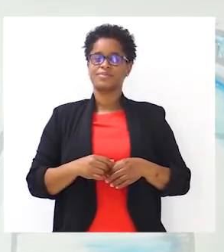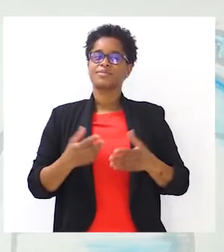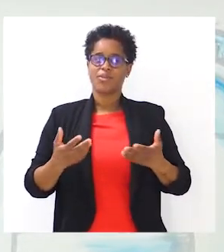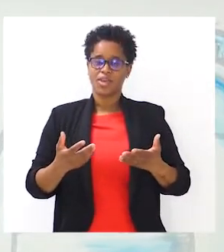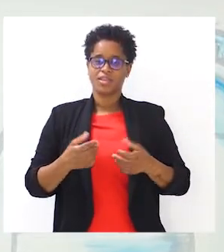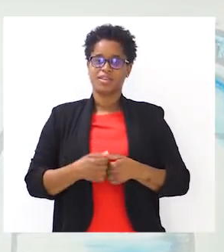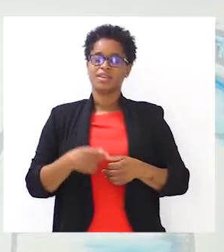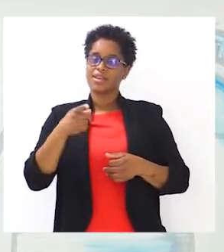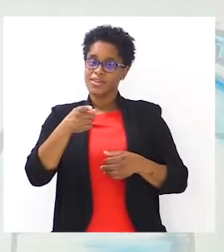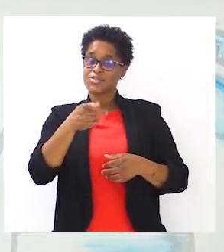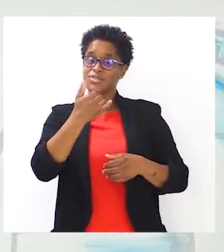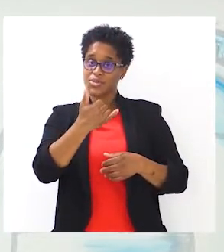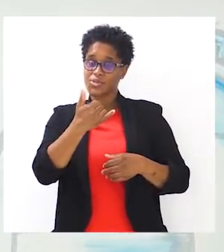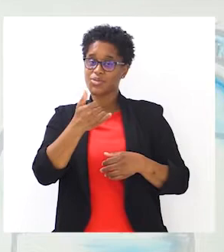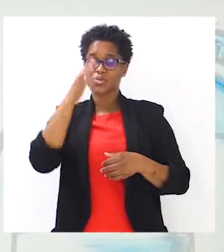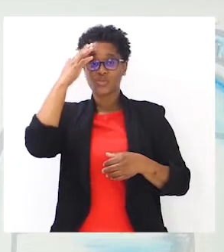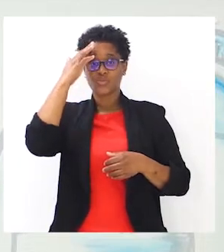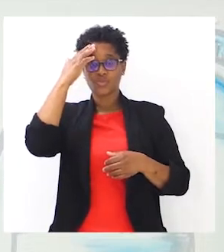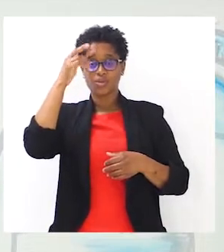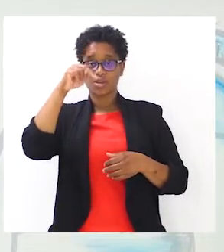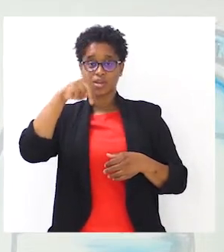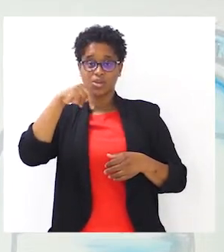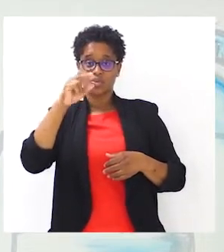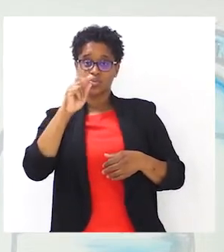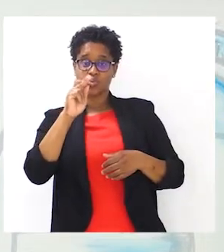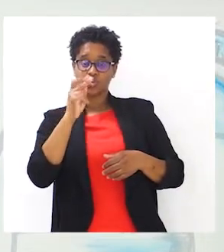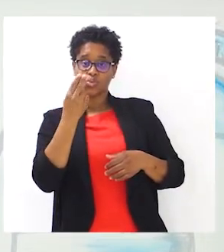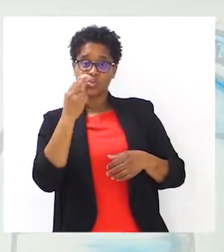é? Esse 2 é o numerador.